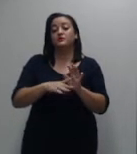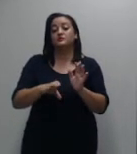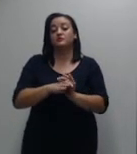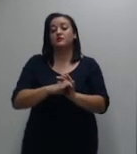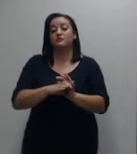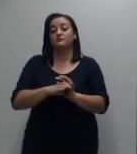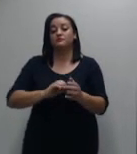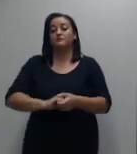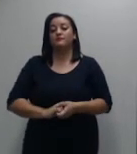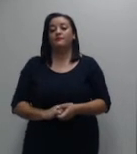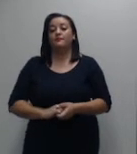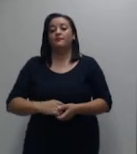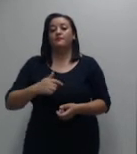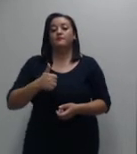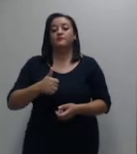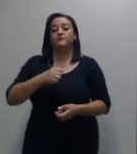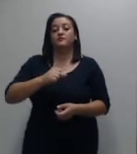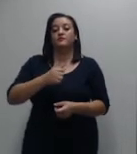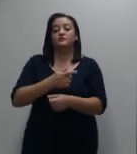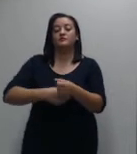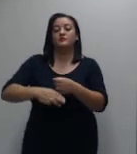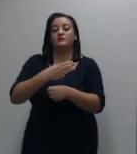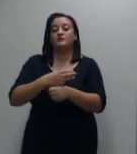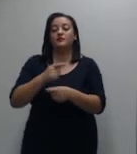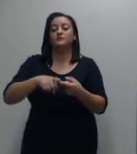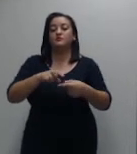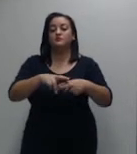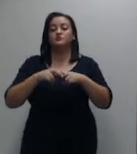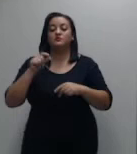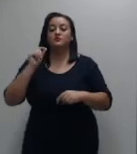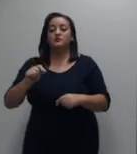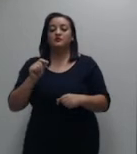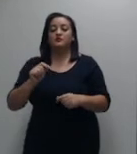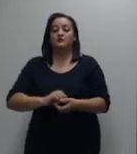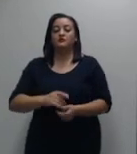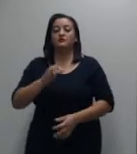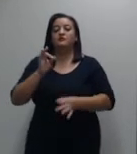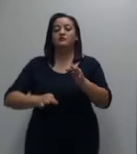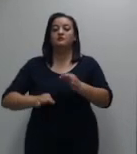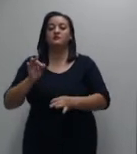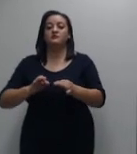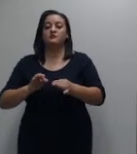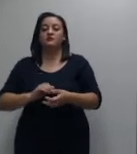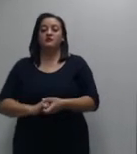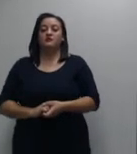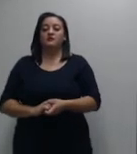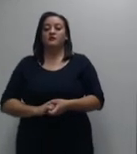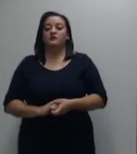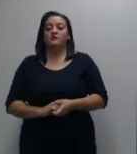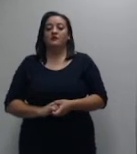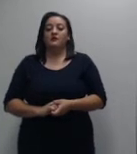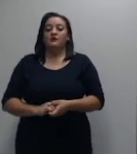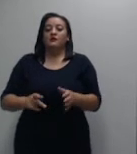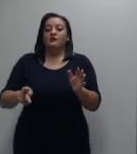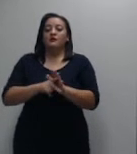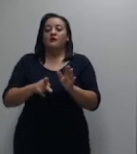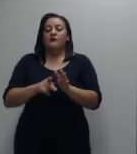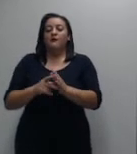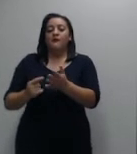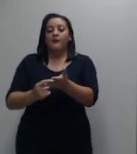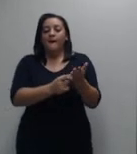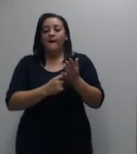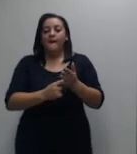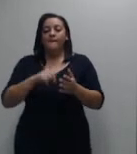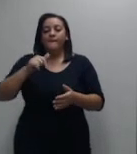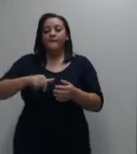de 73 é por isso que no julgamento no o próprio acórdão ora